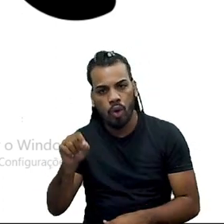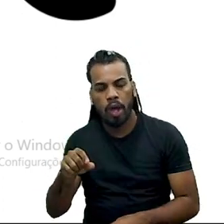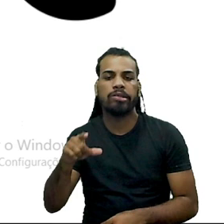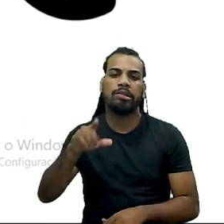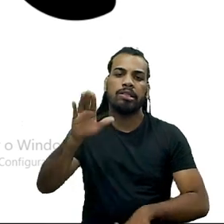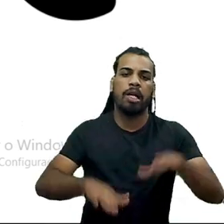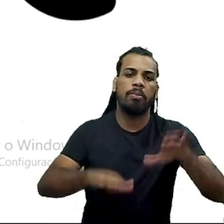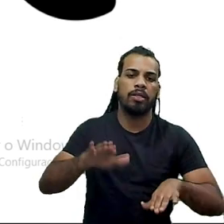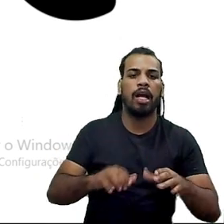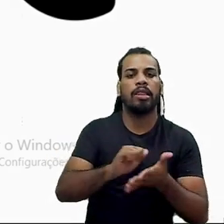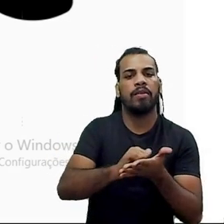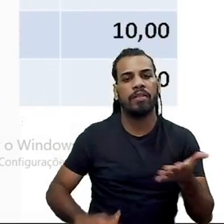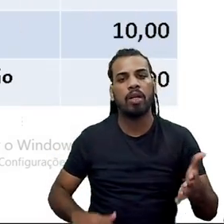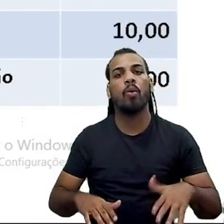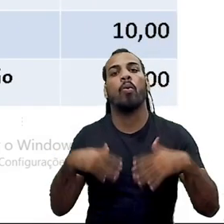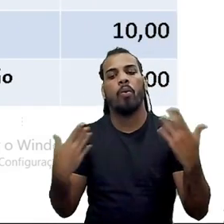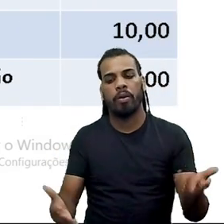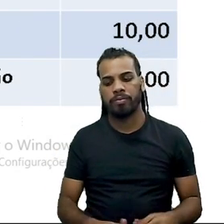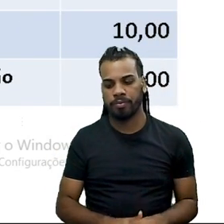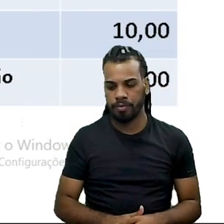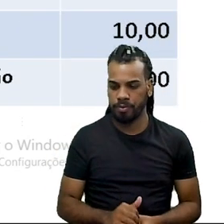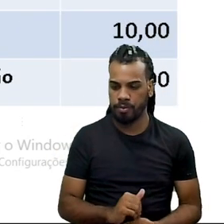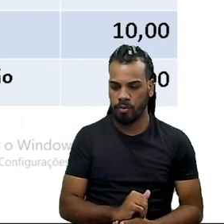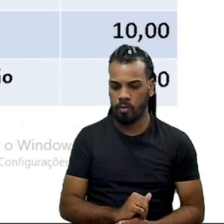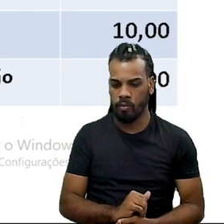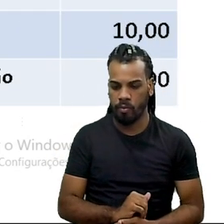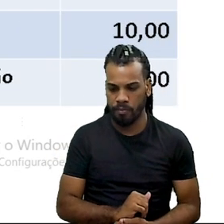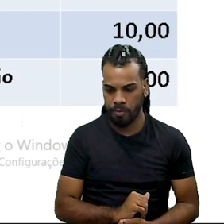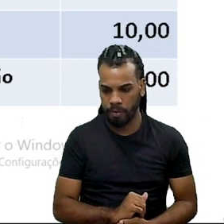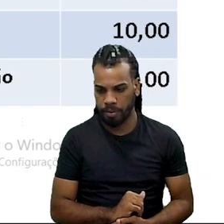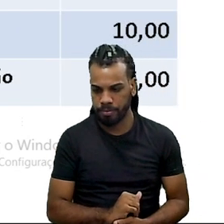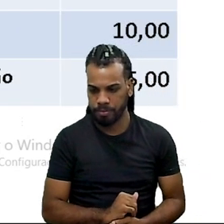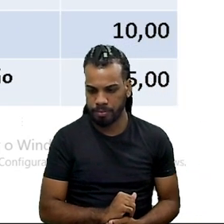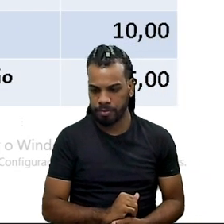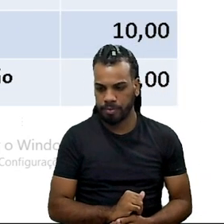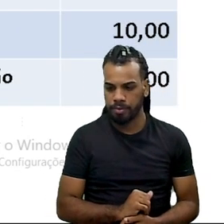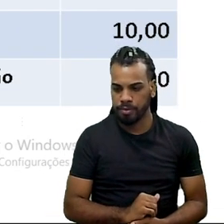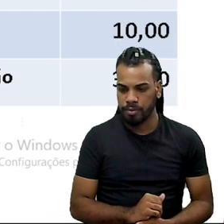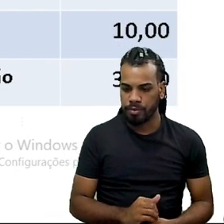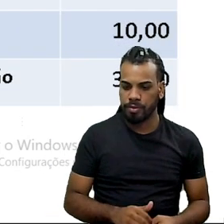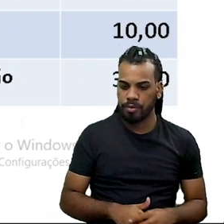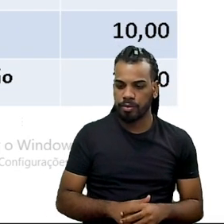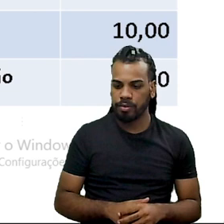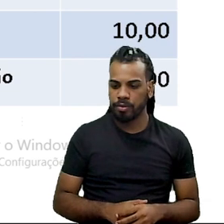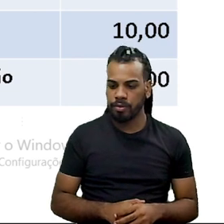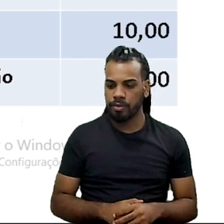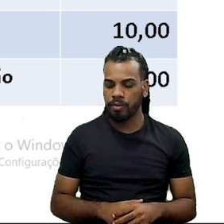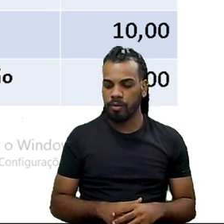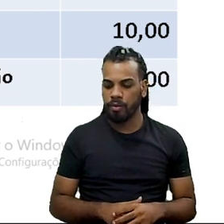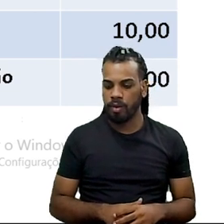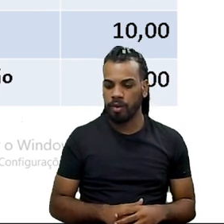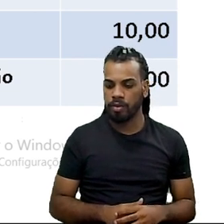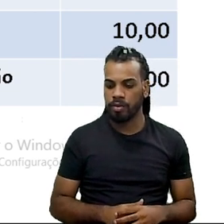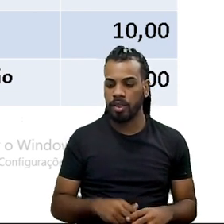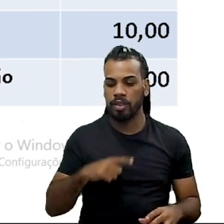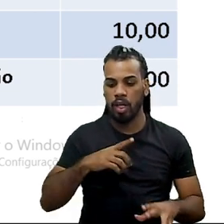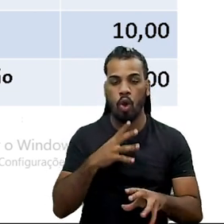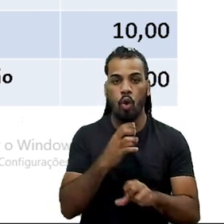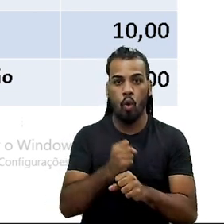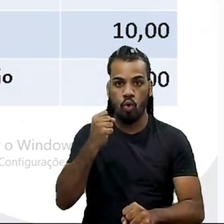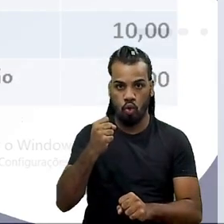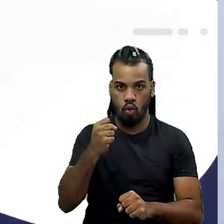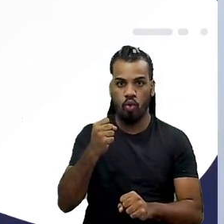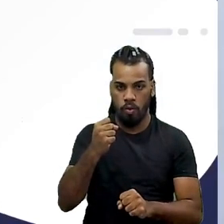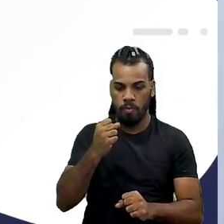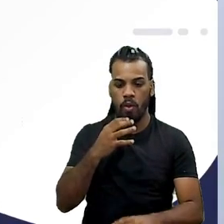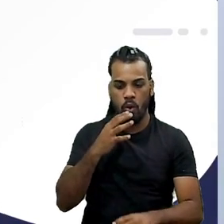próprio ramo de atividade. E aqui tem o conceito de margem de contribuição. É uma espécie de lucro bruto numa